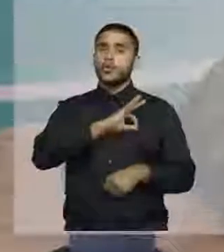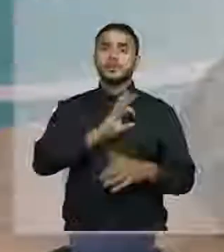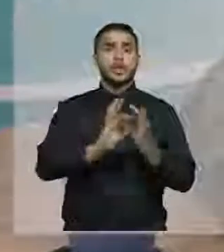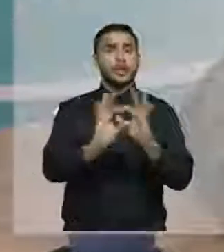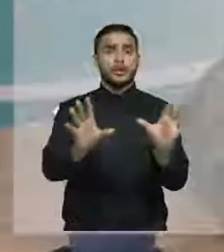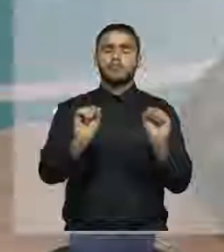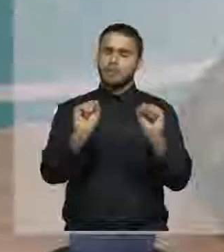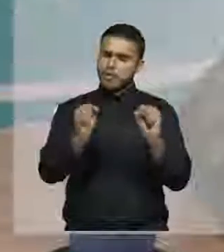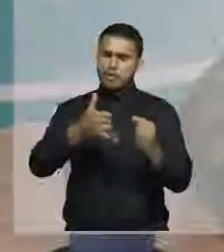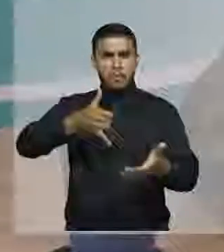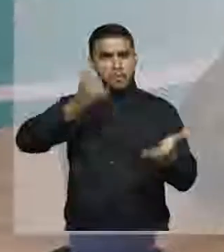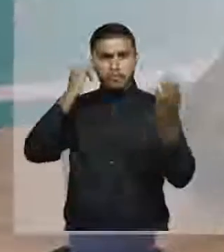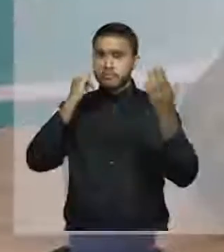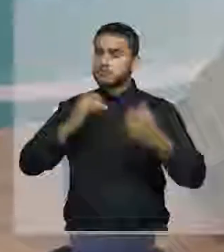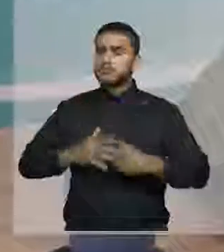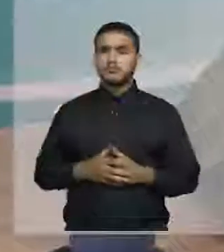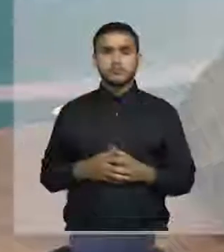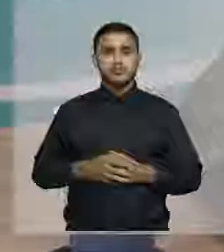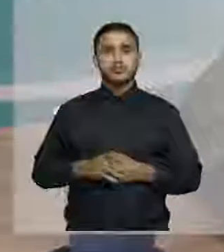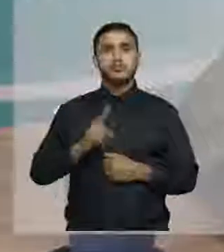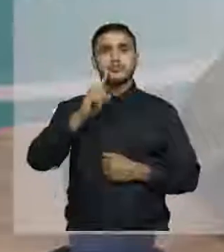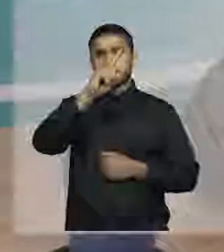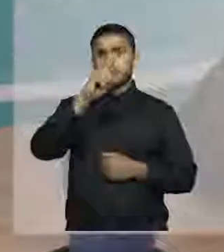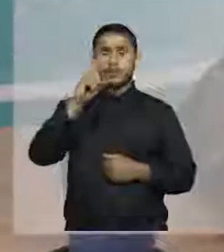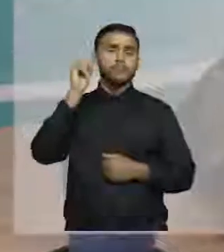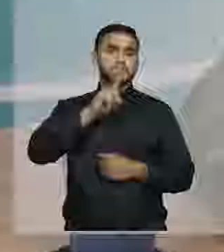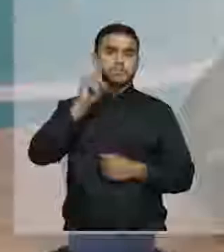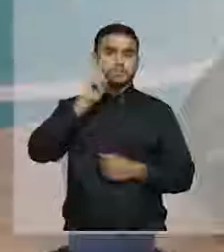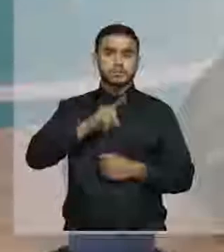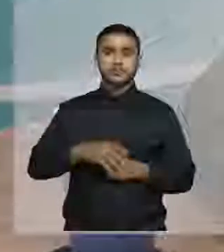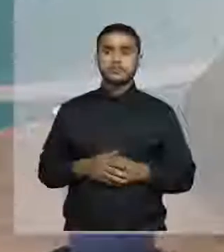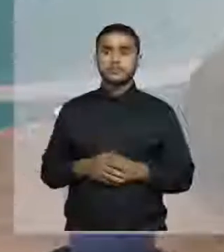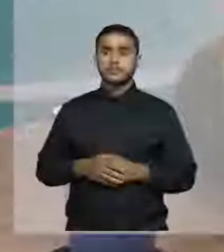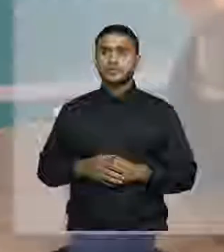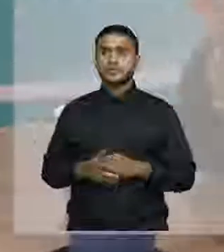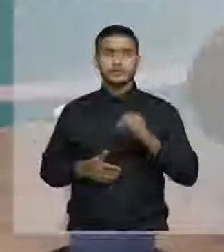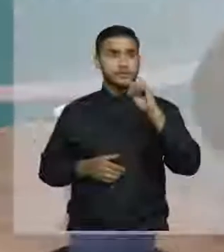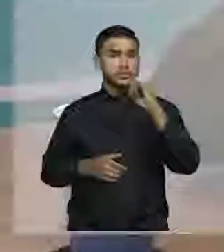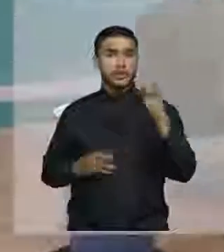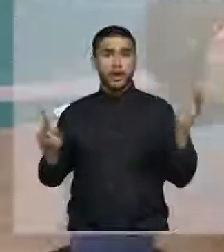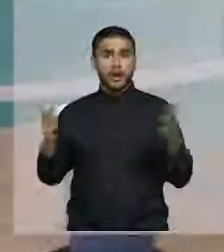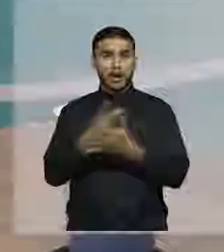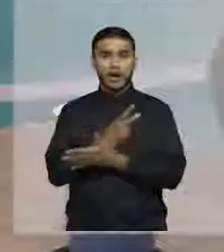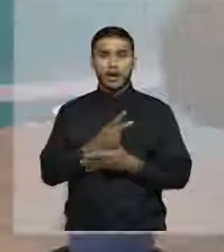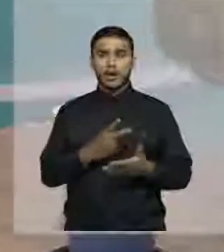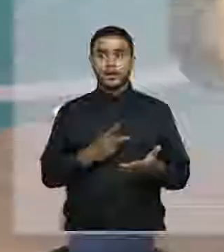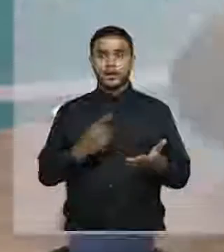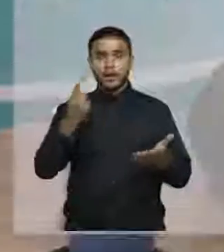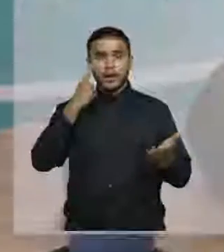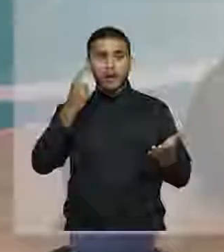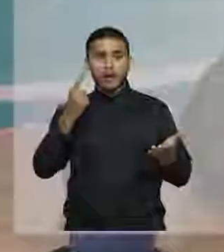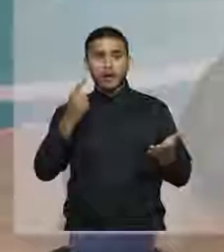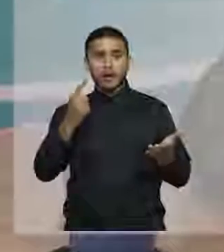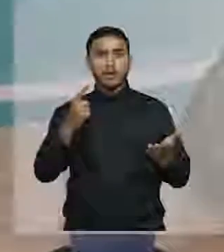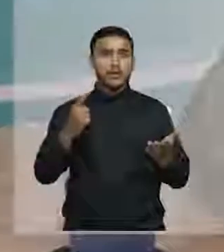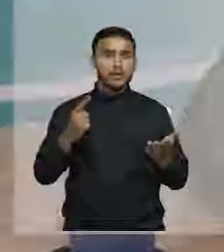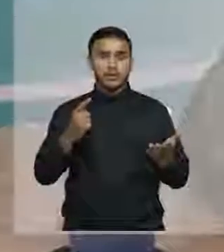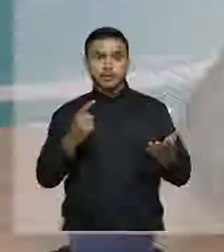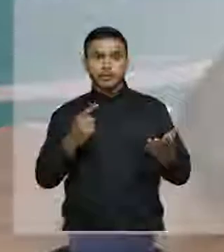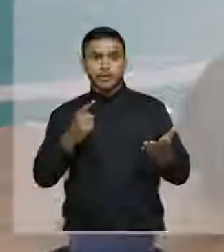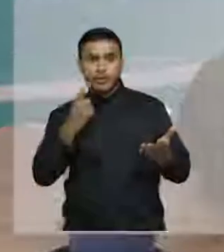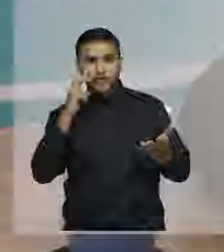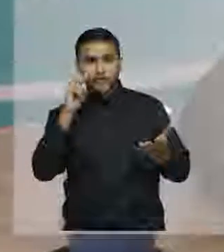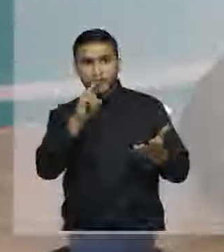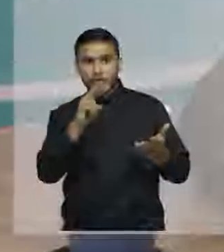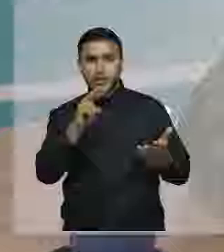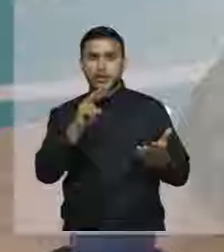para atirar. Como acontece na América do Norte, nos Estados Unidos. O sujeito estava com um carro lá ameaçando a Casa Branca, na verdade era um louco,